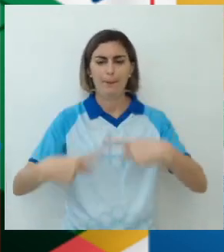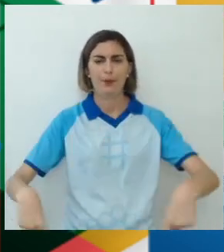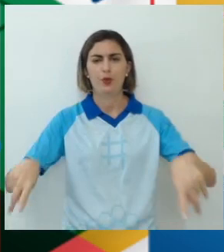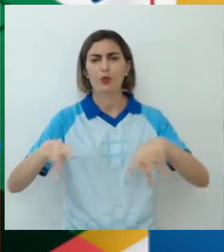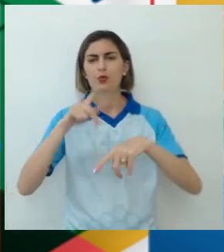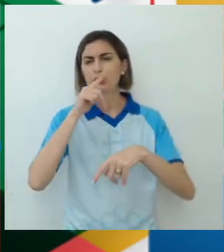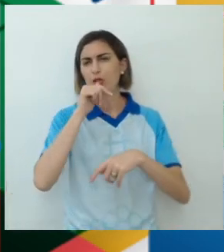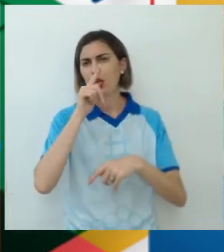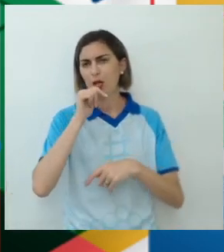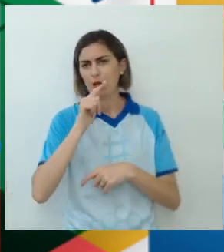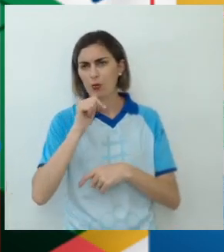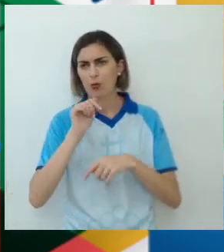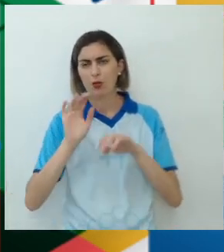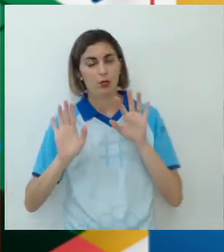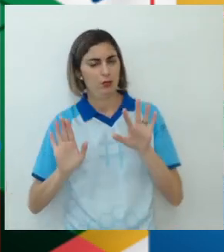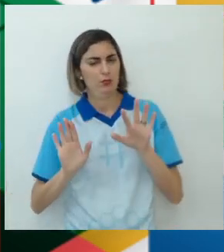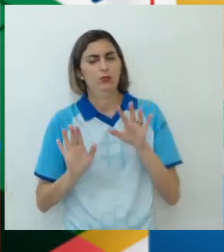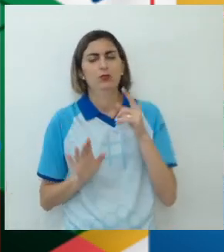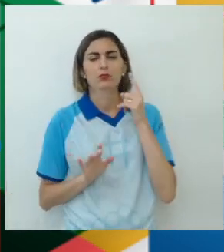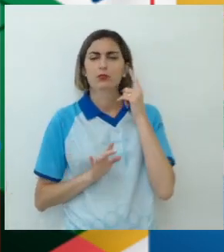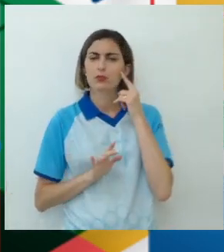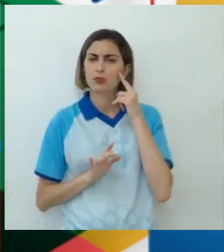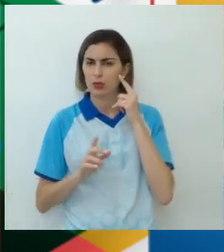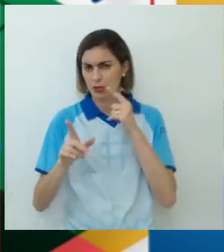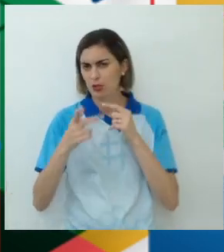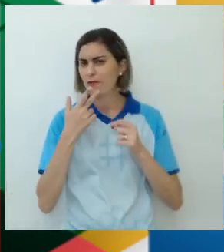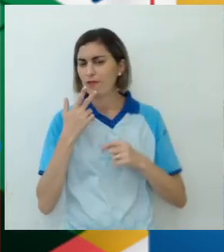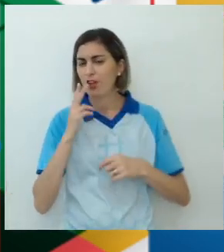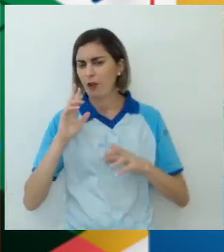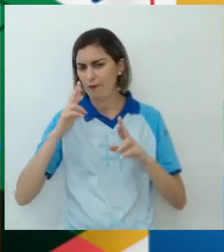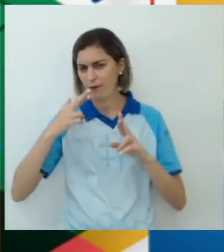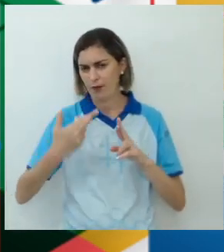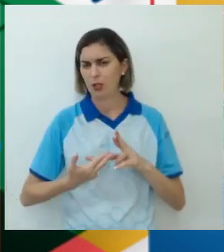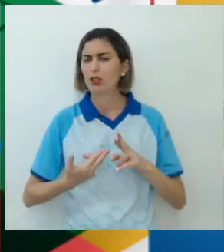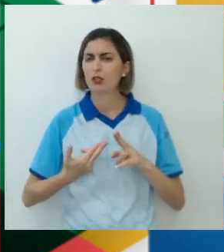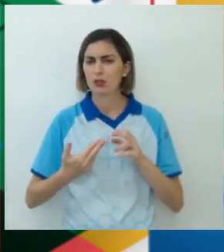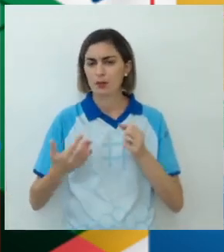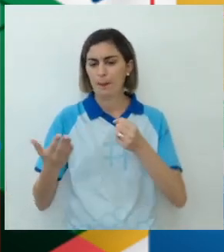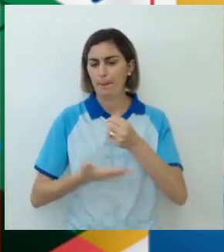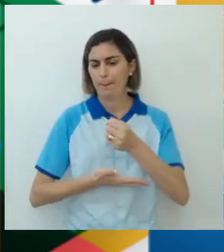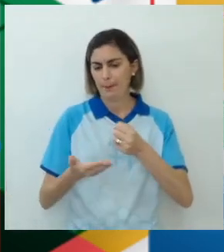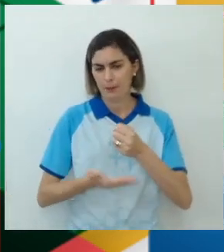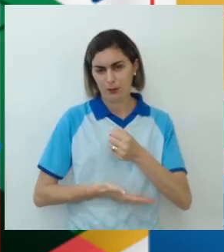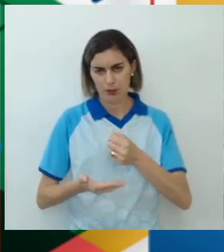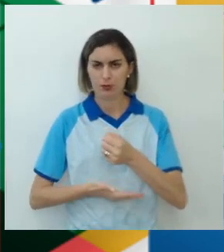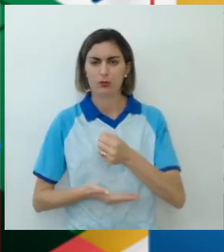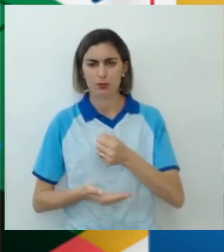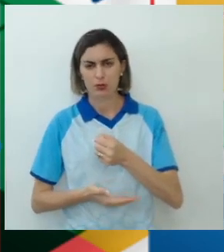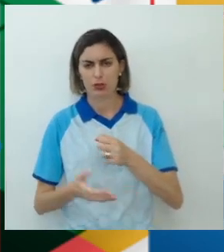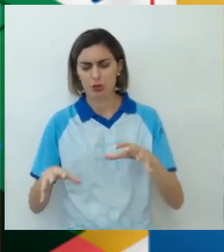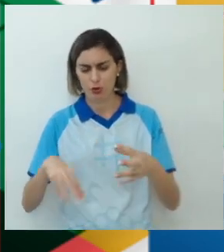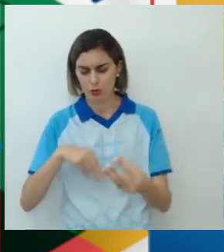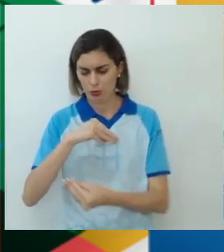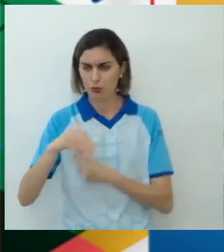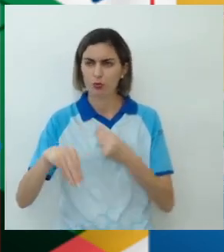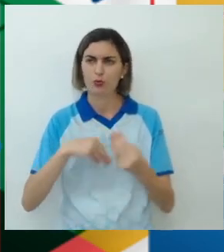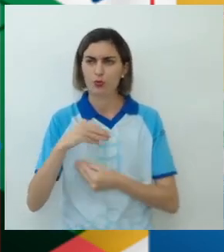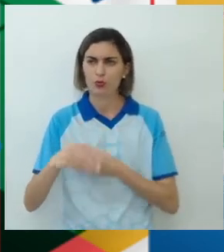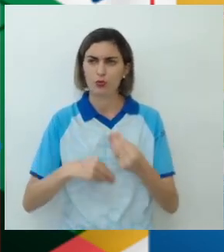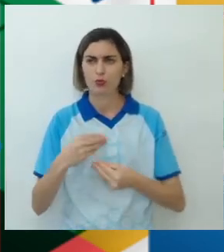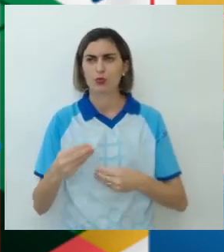da água. Espera aí, vamos pensar um pouco. Ele está se referindo a base conjugada.